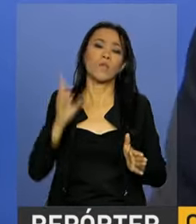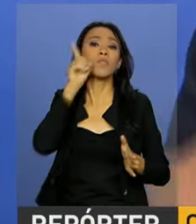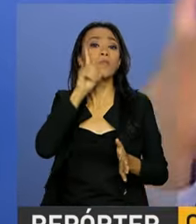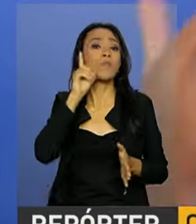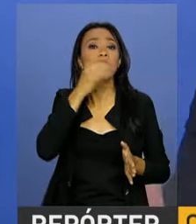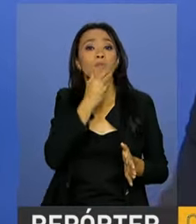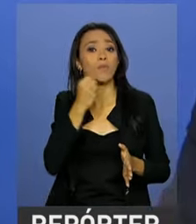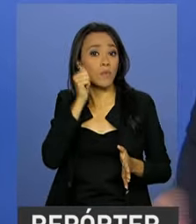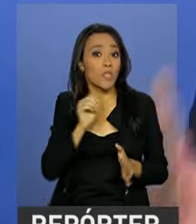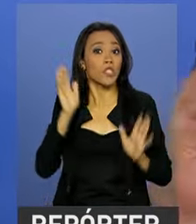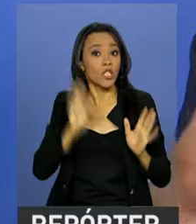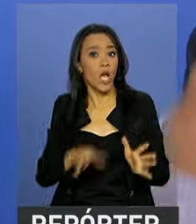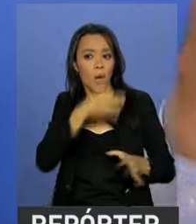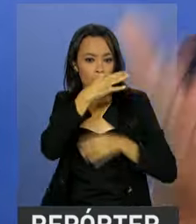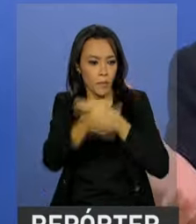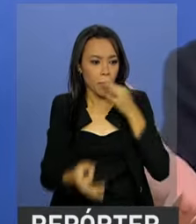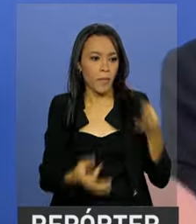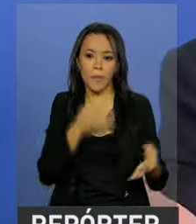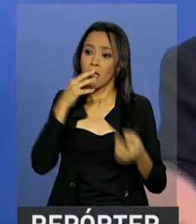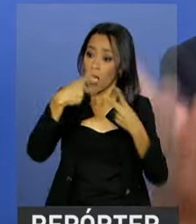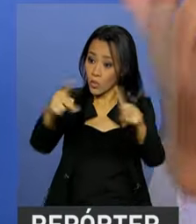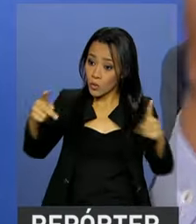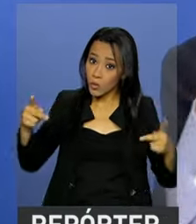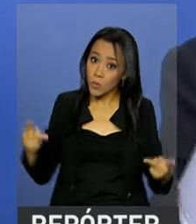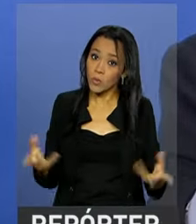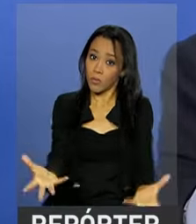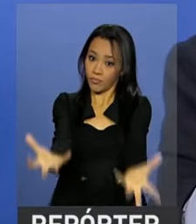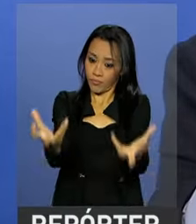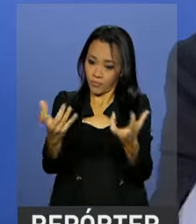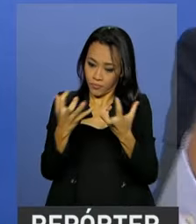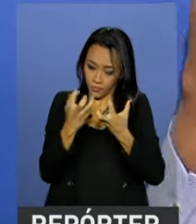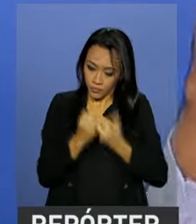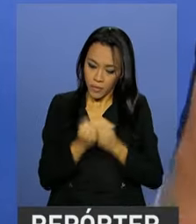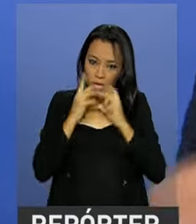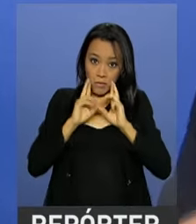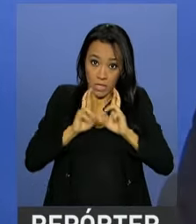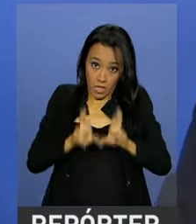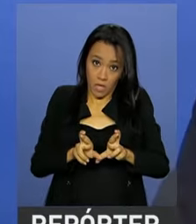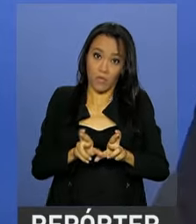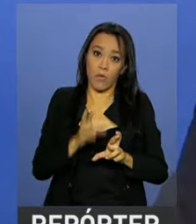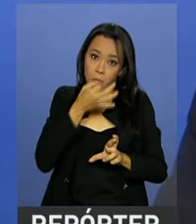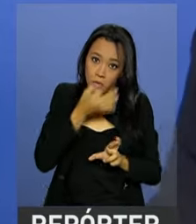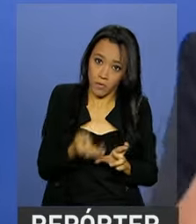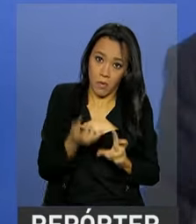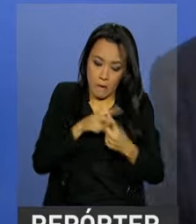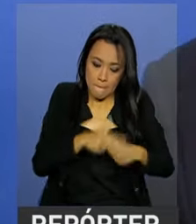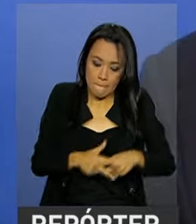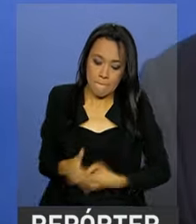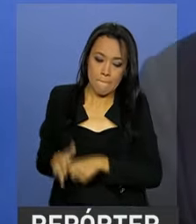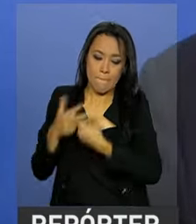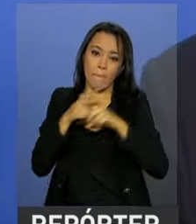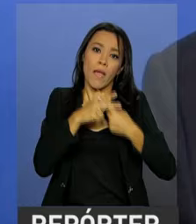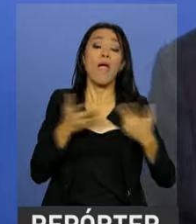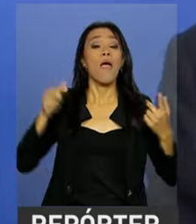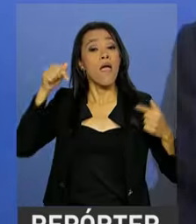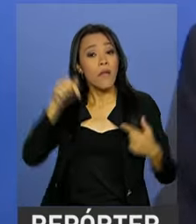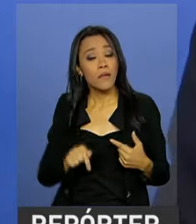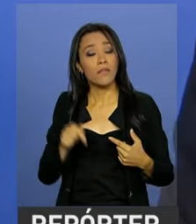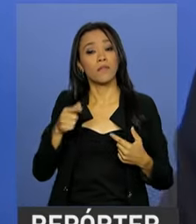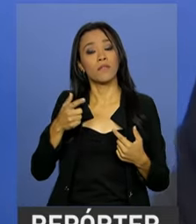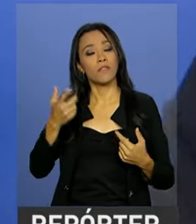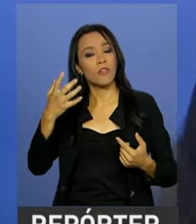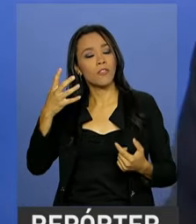deputados decidiram opinar e as suas opiniões estão sendo tratadas com respeito é isso obviamente que traz hoje para nós uma